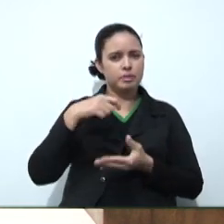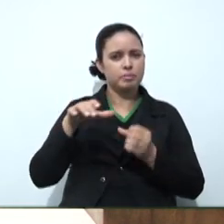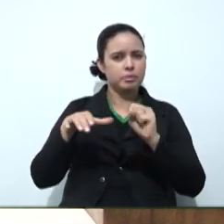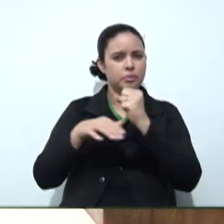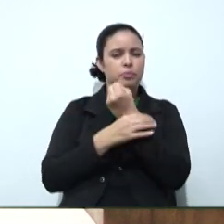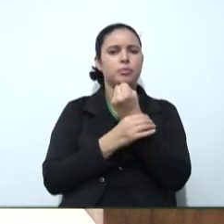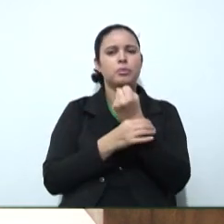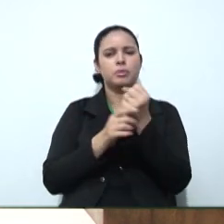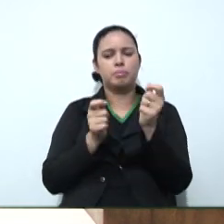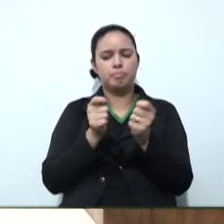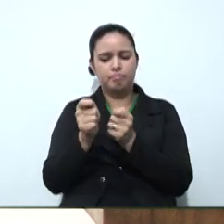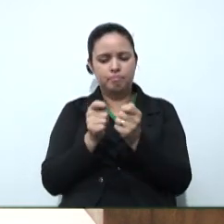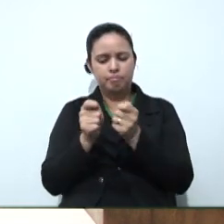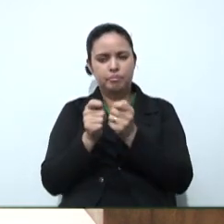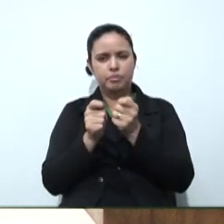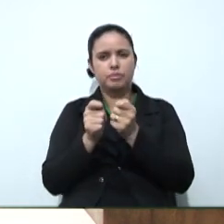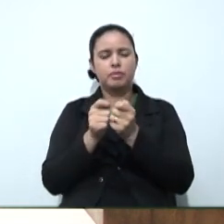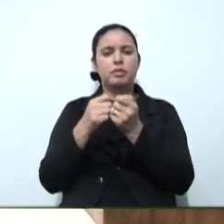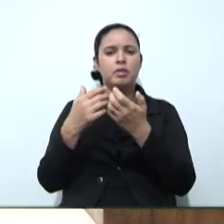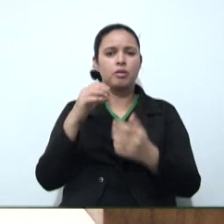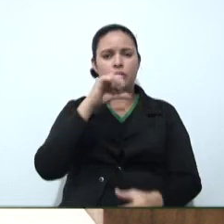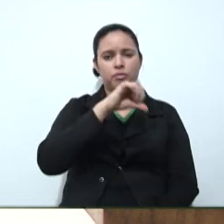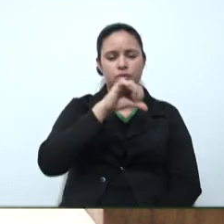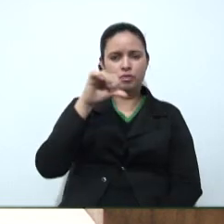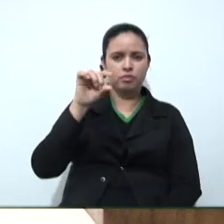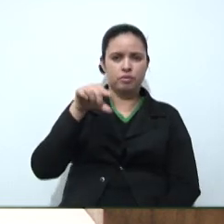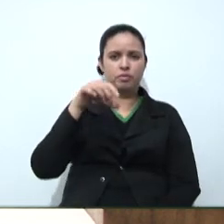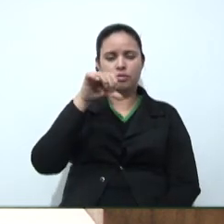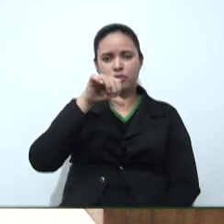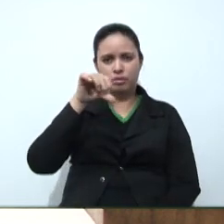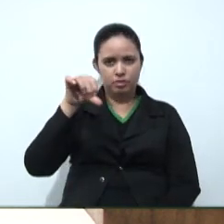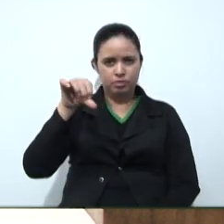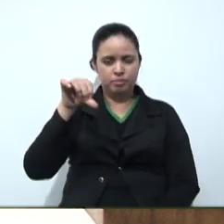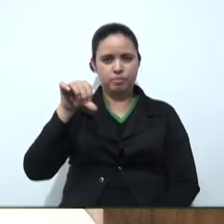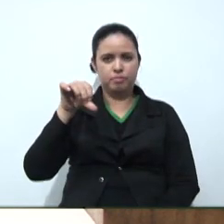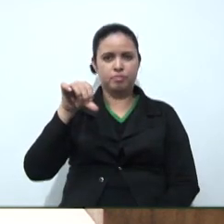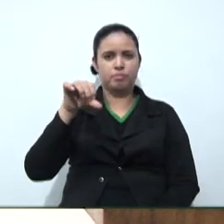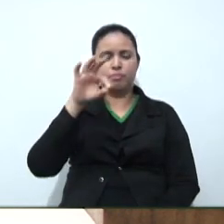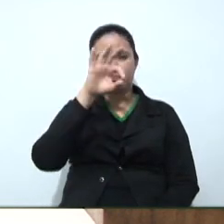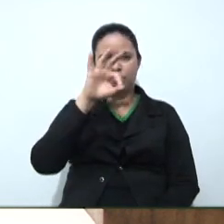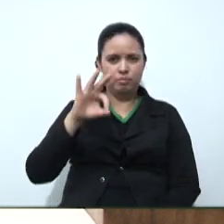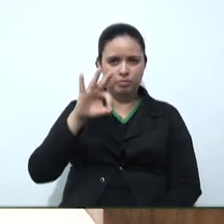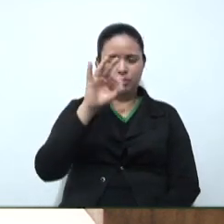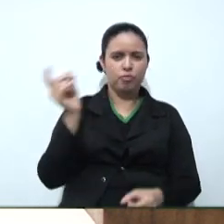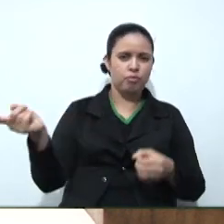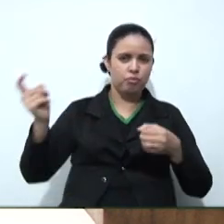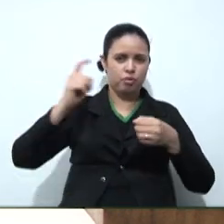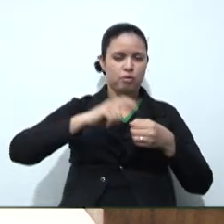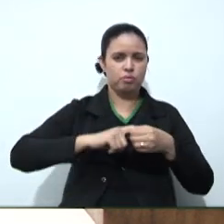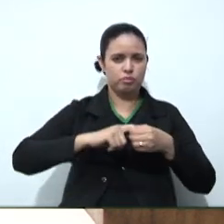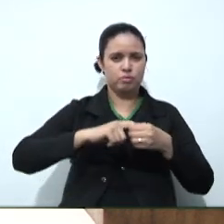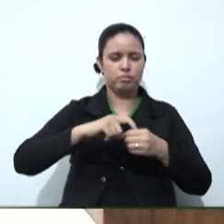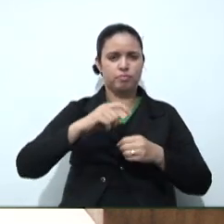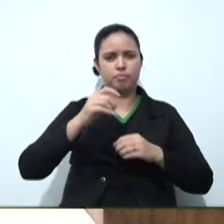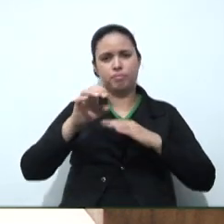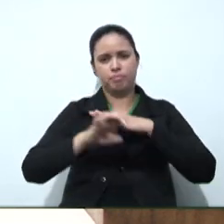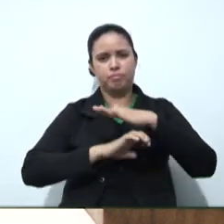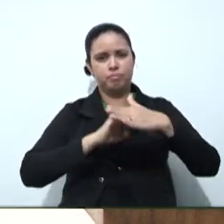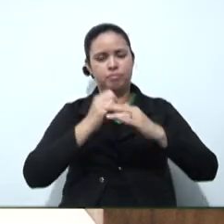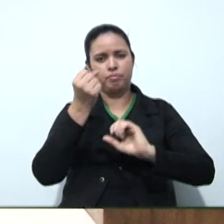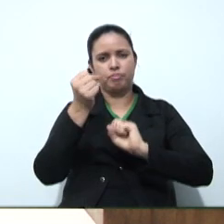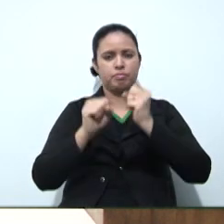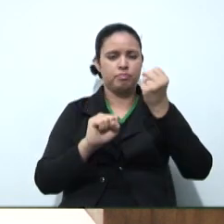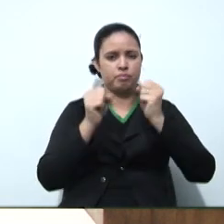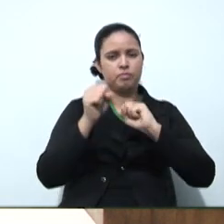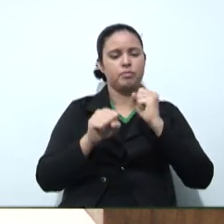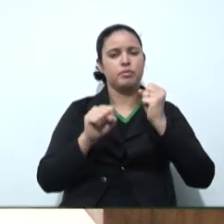espetacular. Cerca de 99% das embalagens, elas retornam e não são destinadas no meio ambiente, né? Então, é